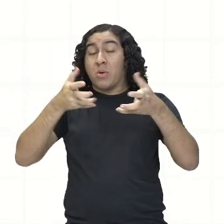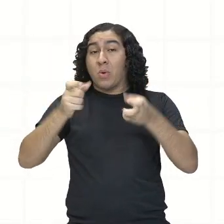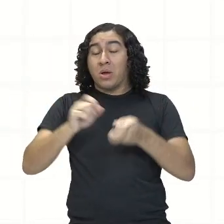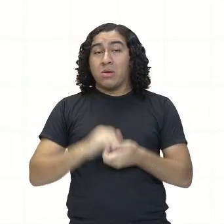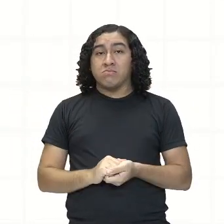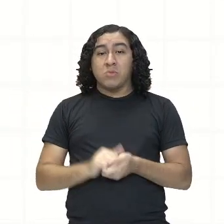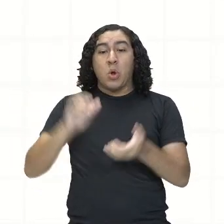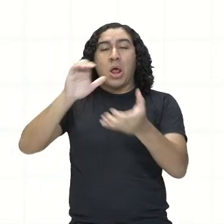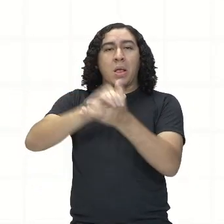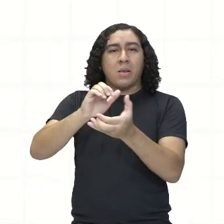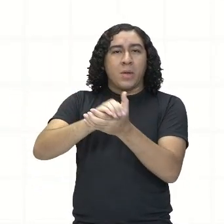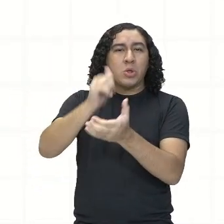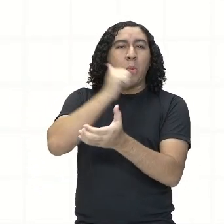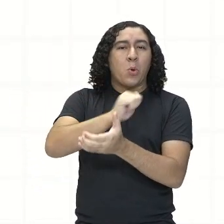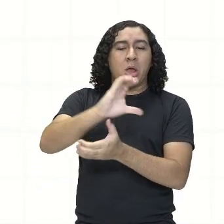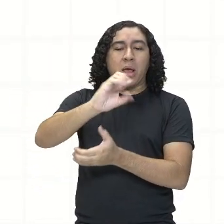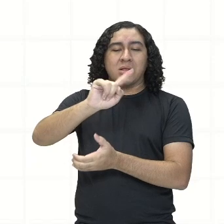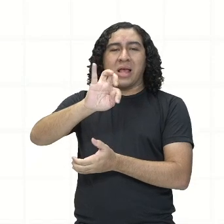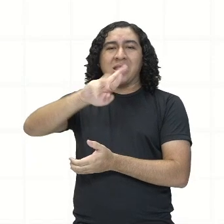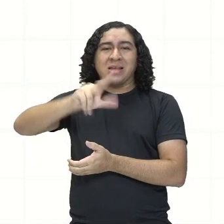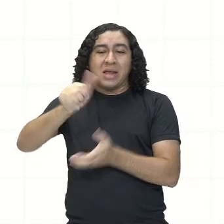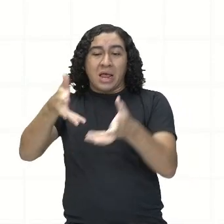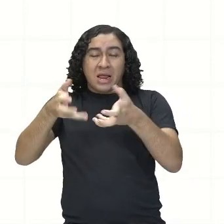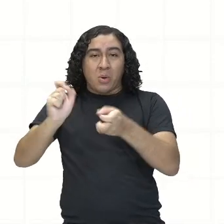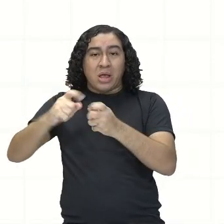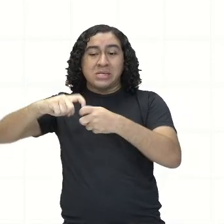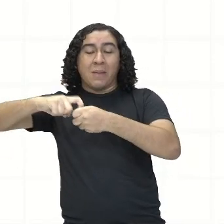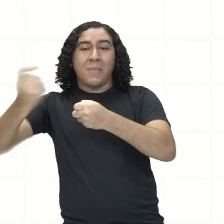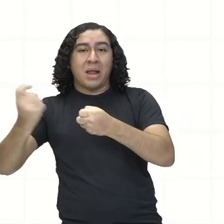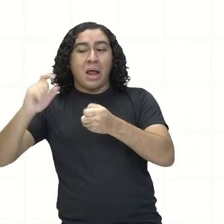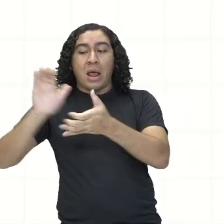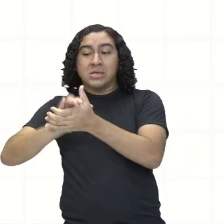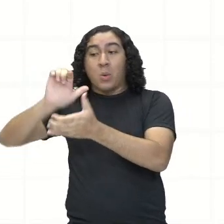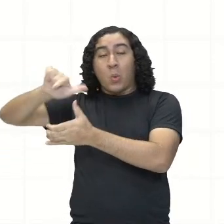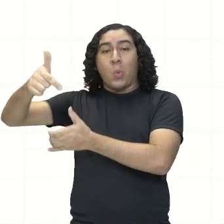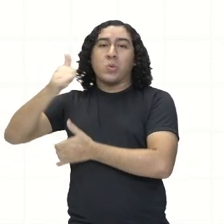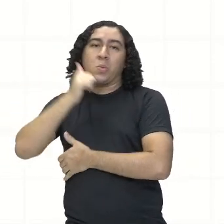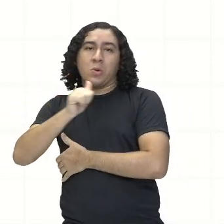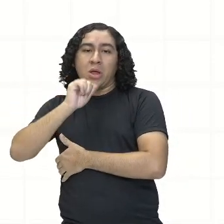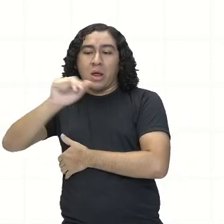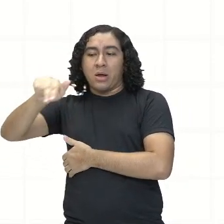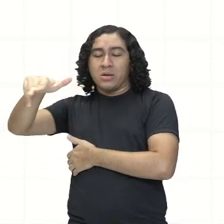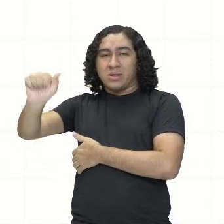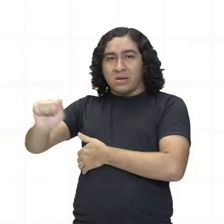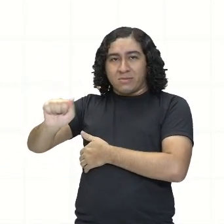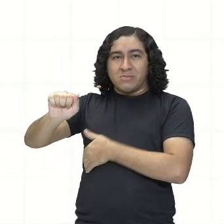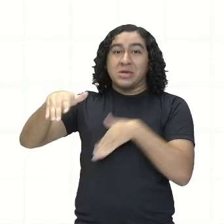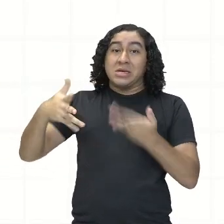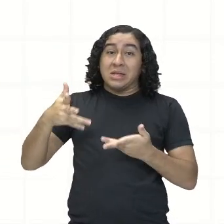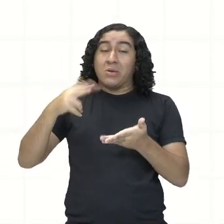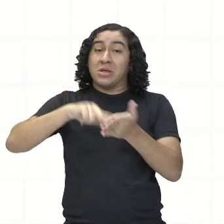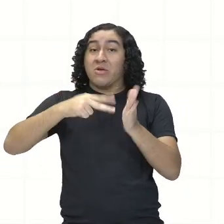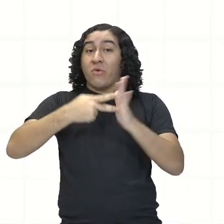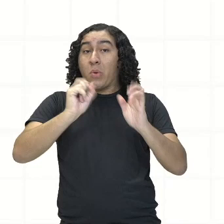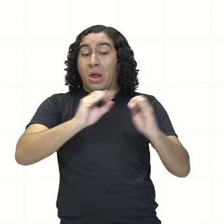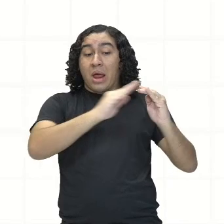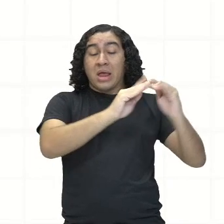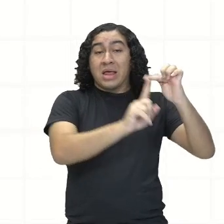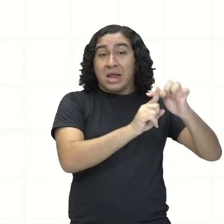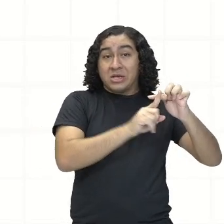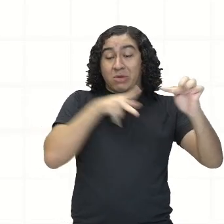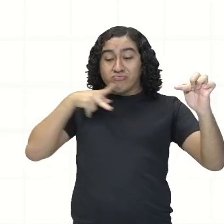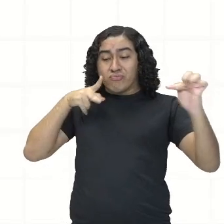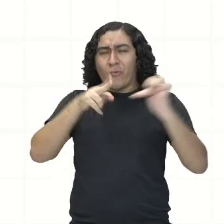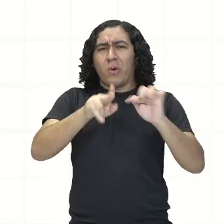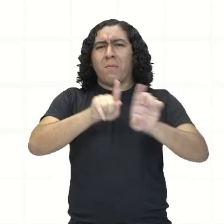com Catarina de Aragão, para poder se casar com Ana Bolena, e assim ele rompe com a Igreja Católica. Professora,